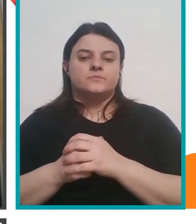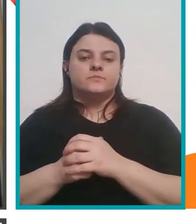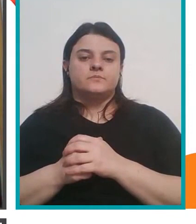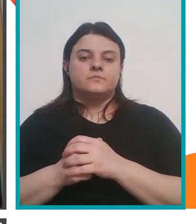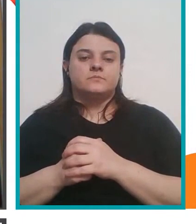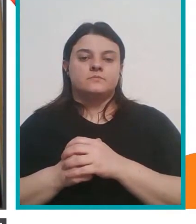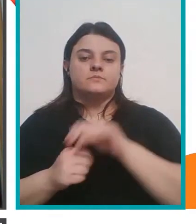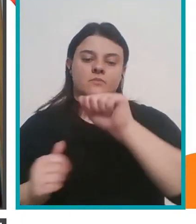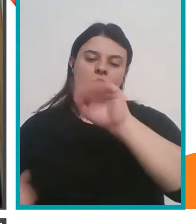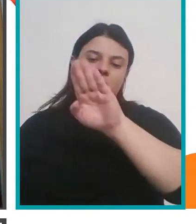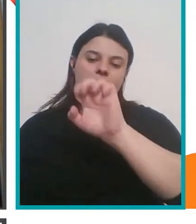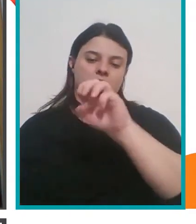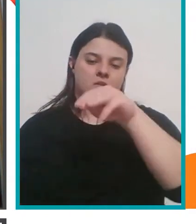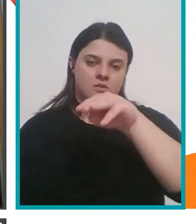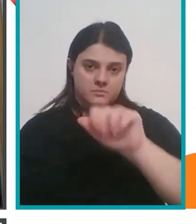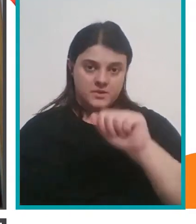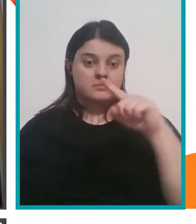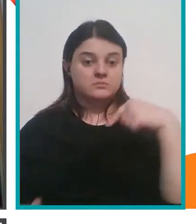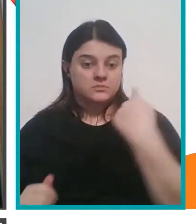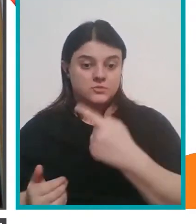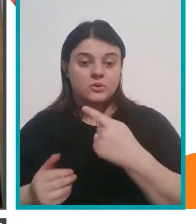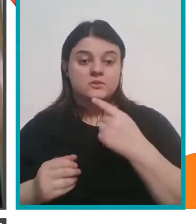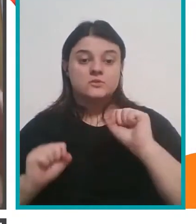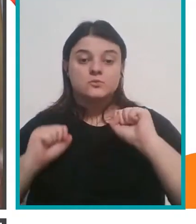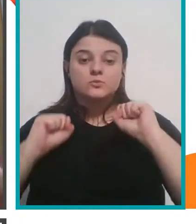da ABEMA, nós temos